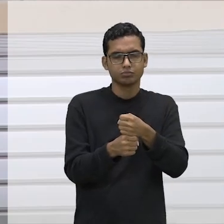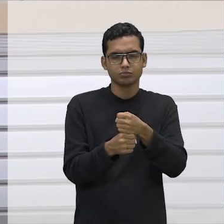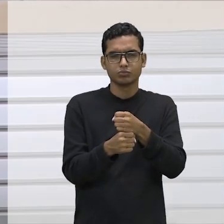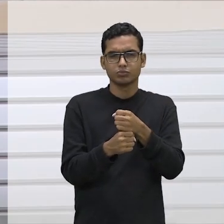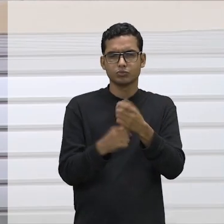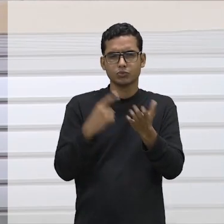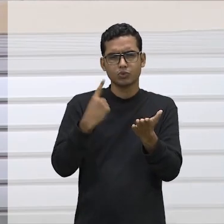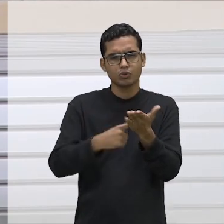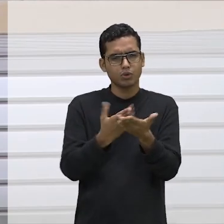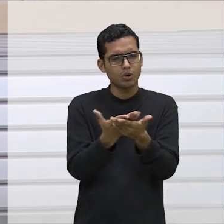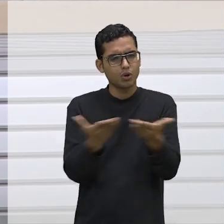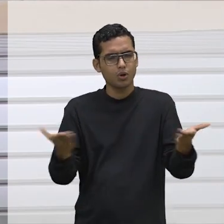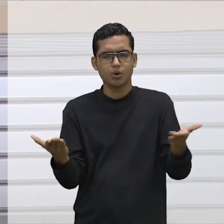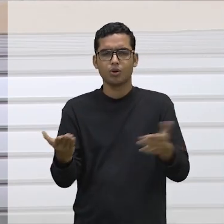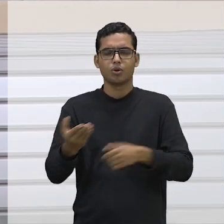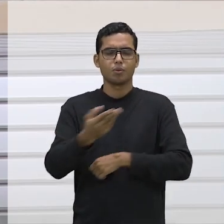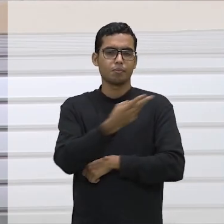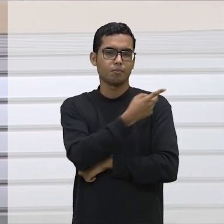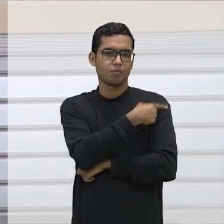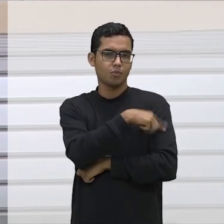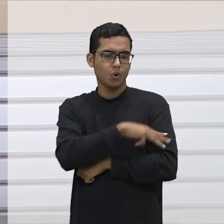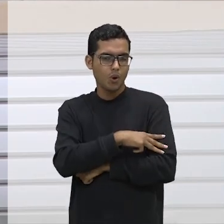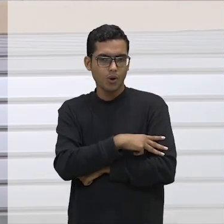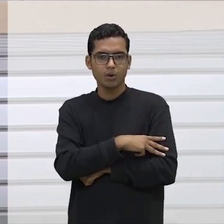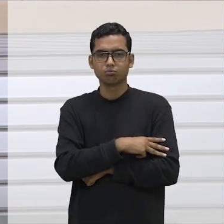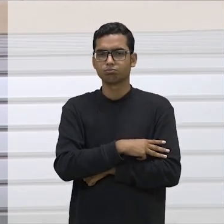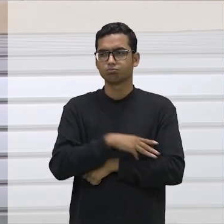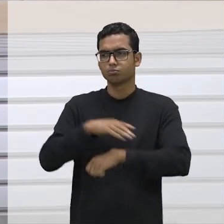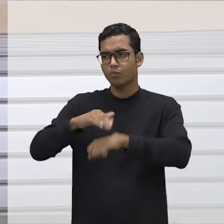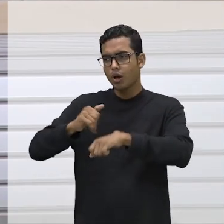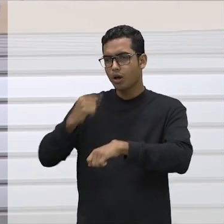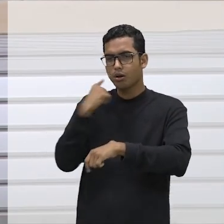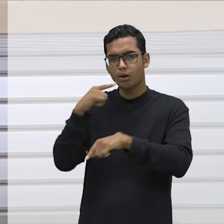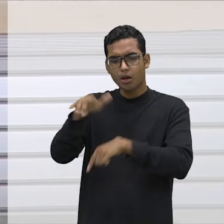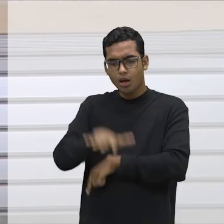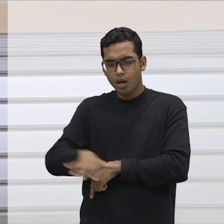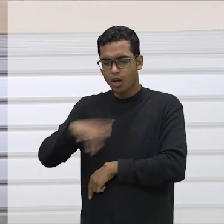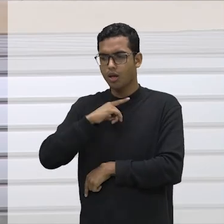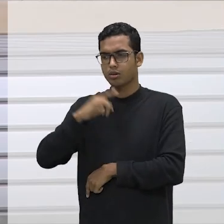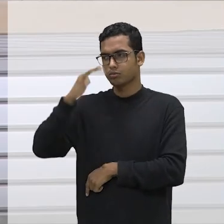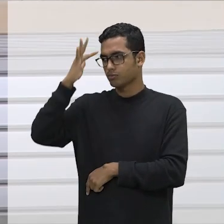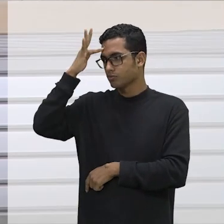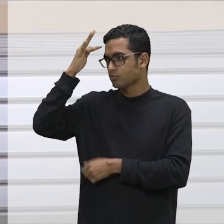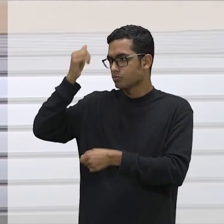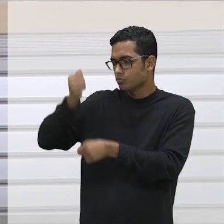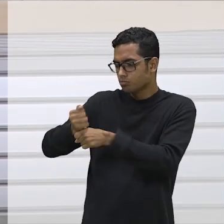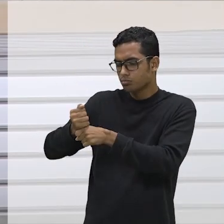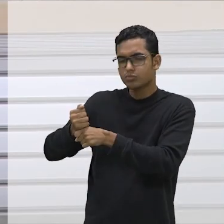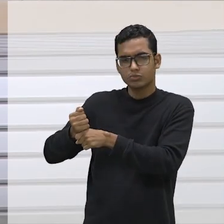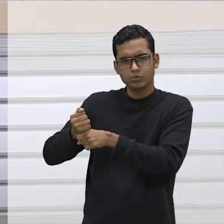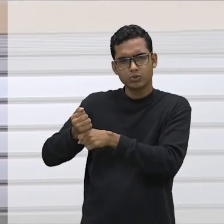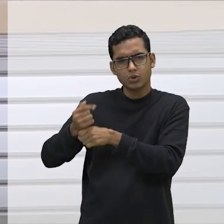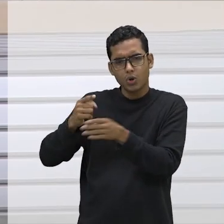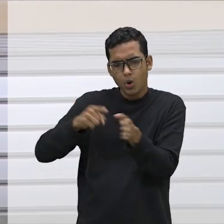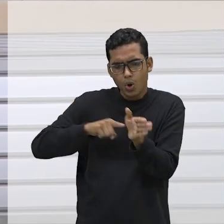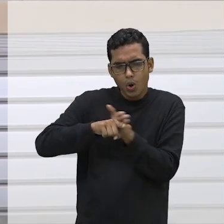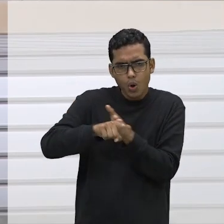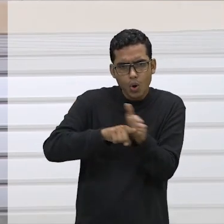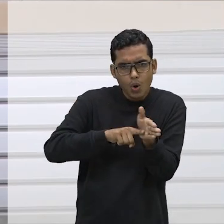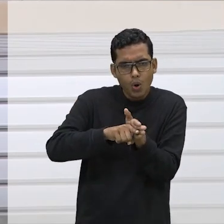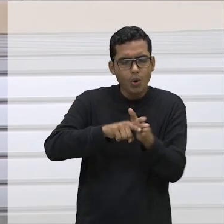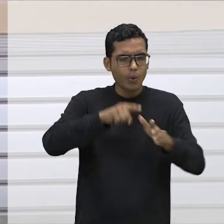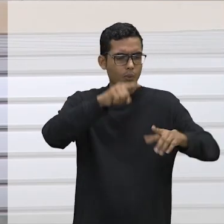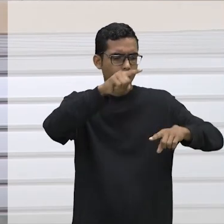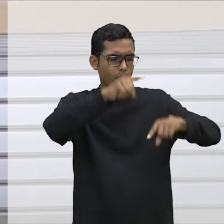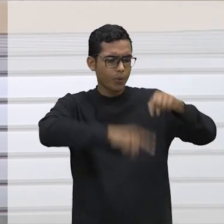de física, que pretendem entrar na área de física, que procurem adentrar nessa área de